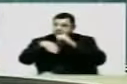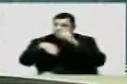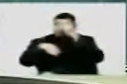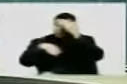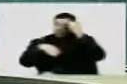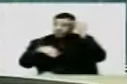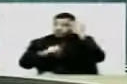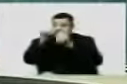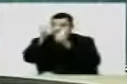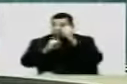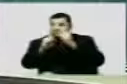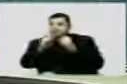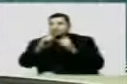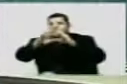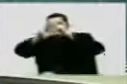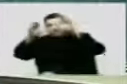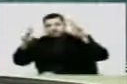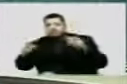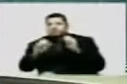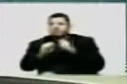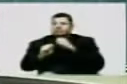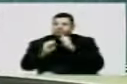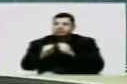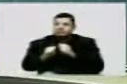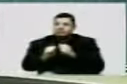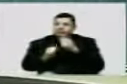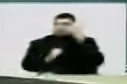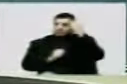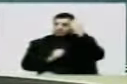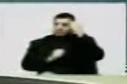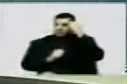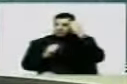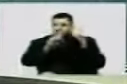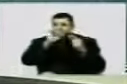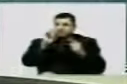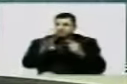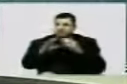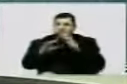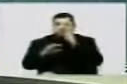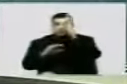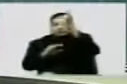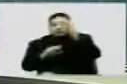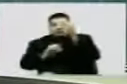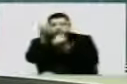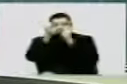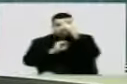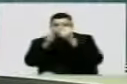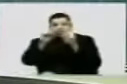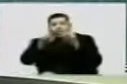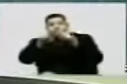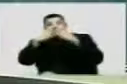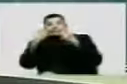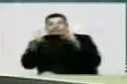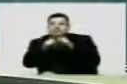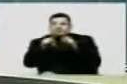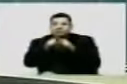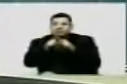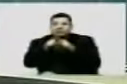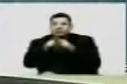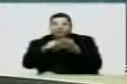chamado, da indústria, do comércio, para que a gente possa refletir não sobre o futuro das empresas que estão